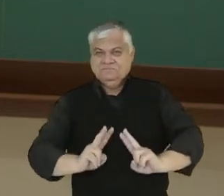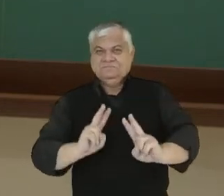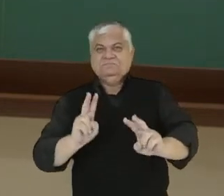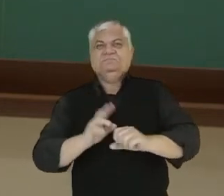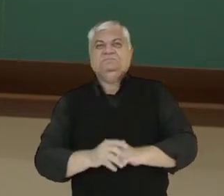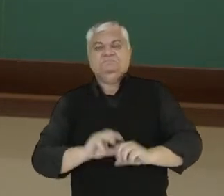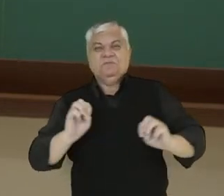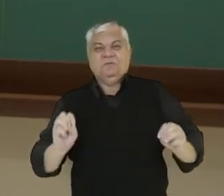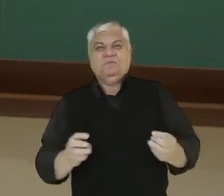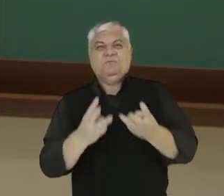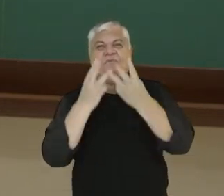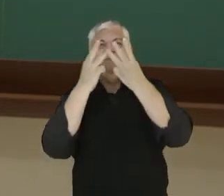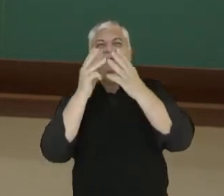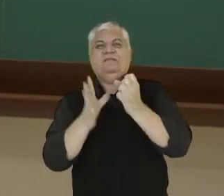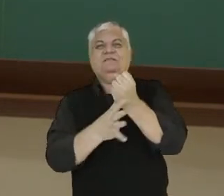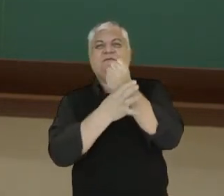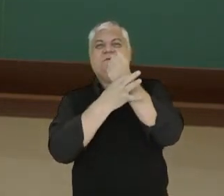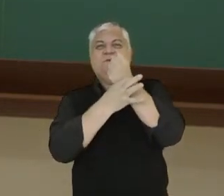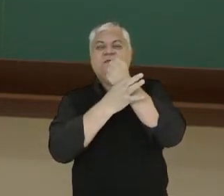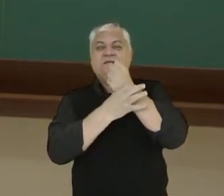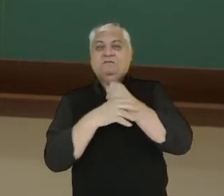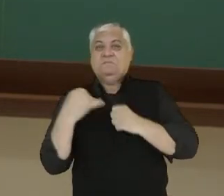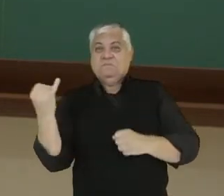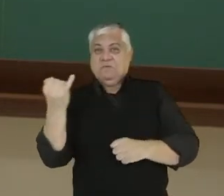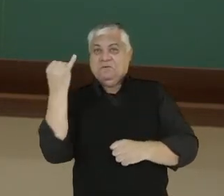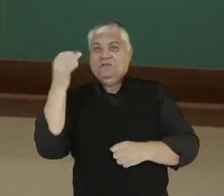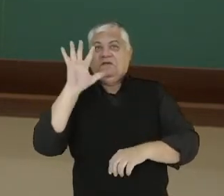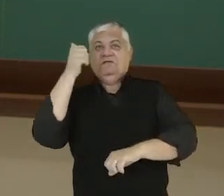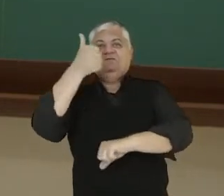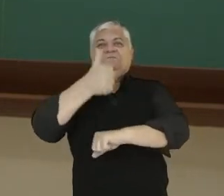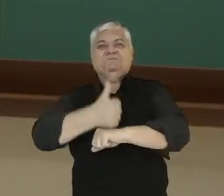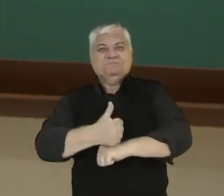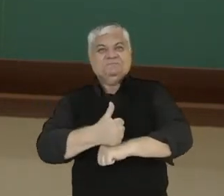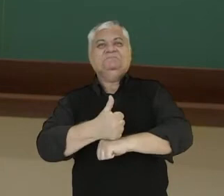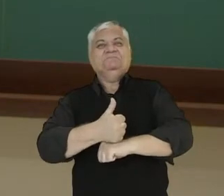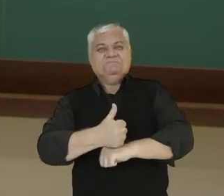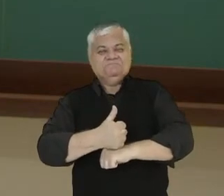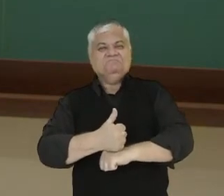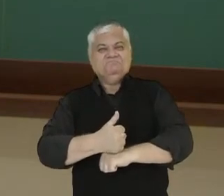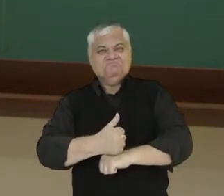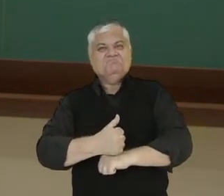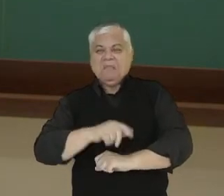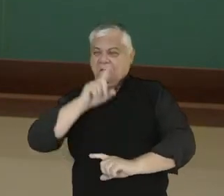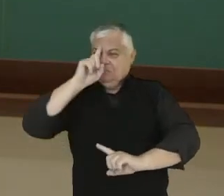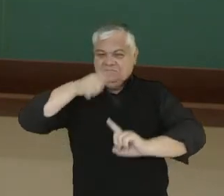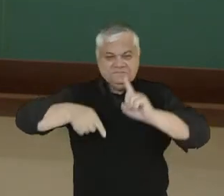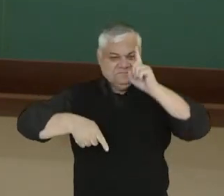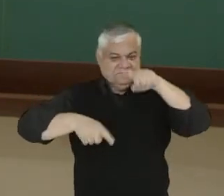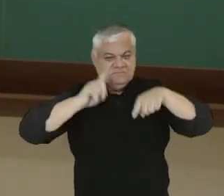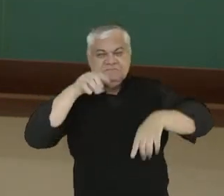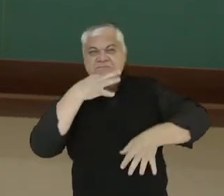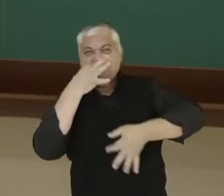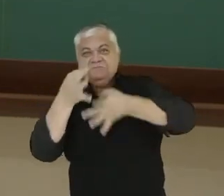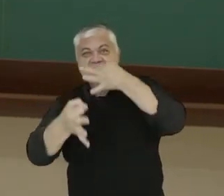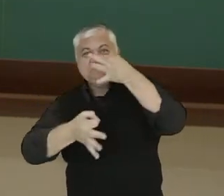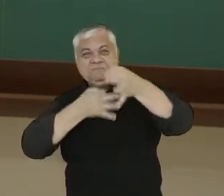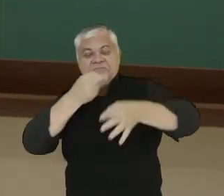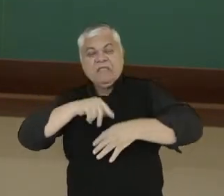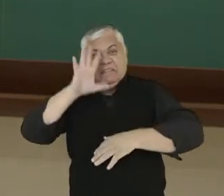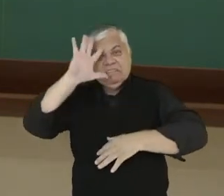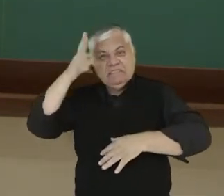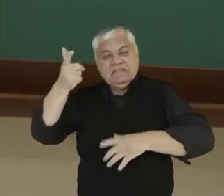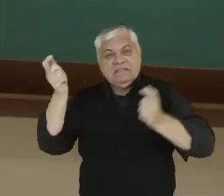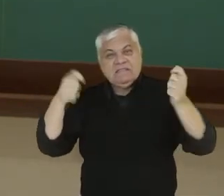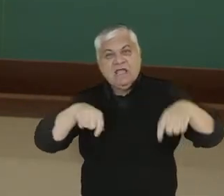papel importante mundialmente, né? Porque é um local ali de decisões das grandes potências mundiais